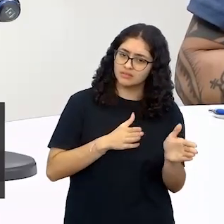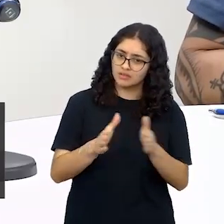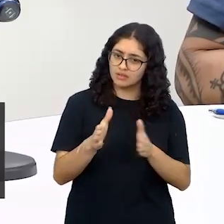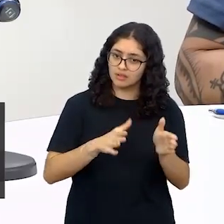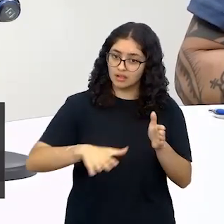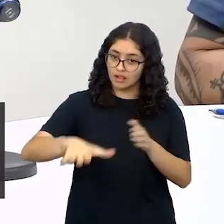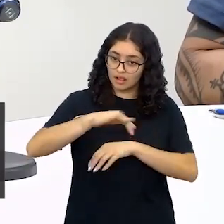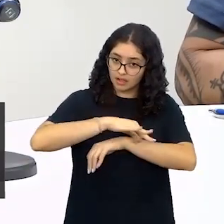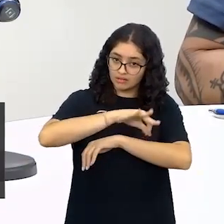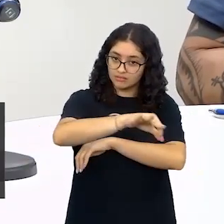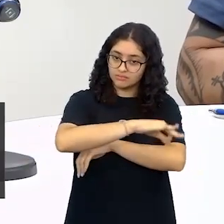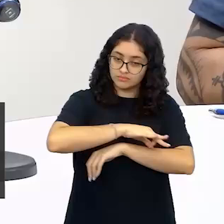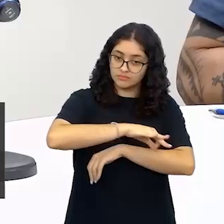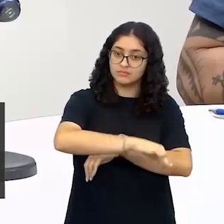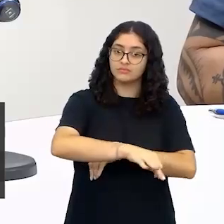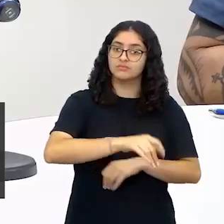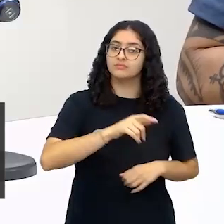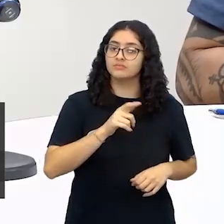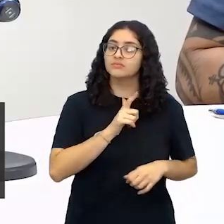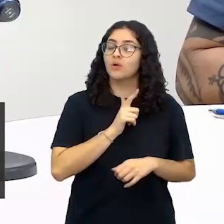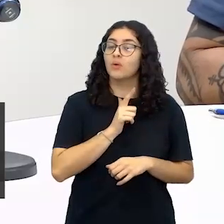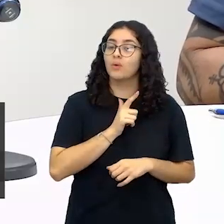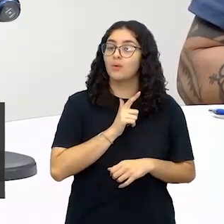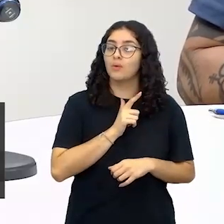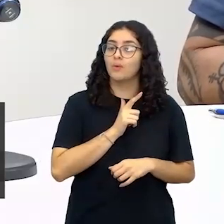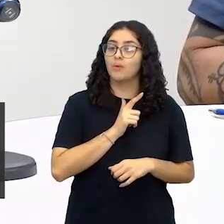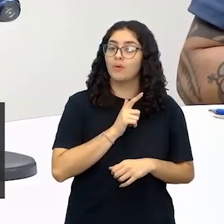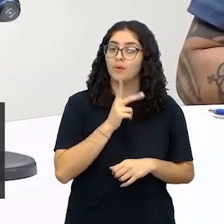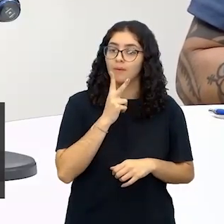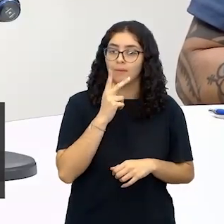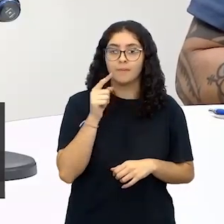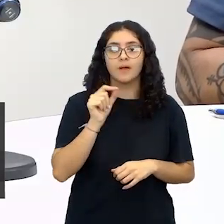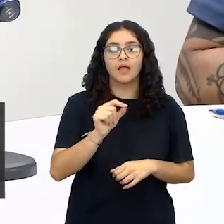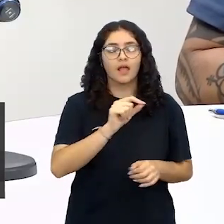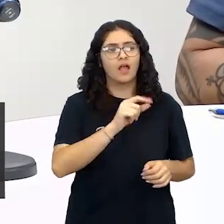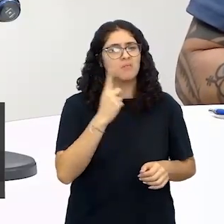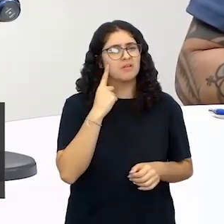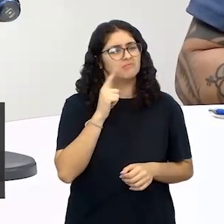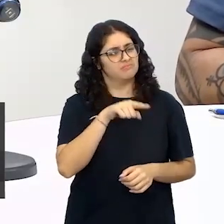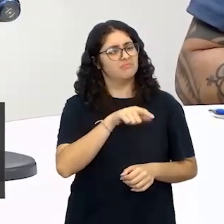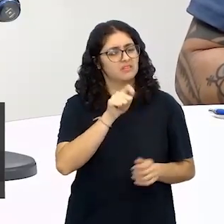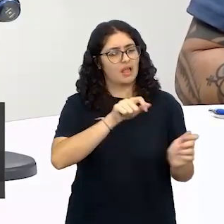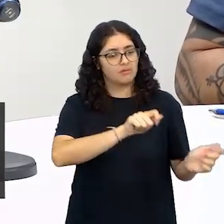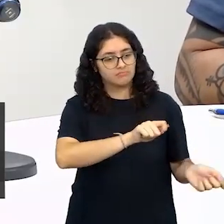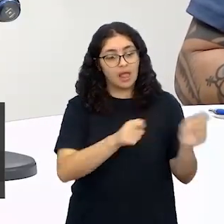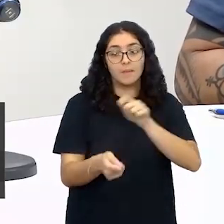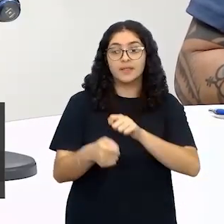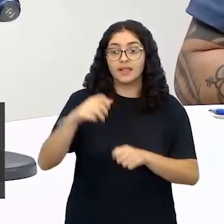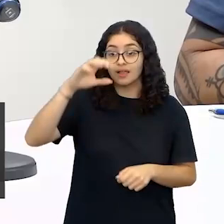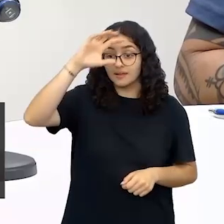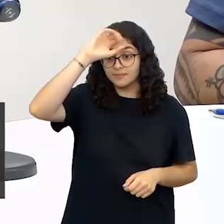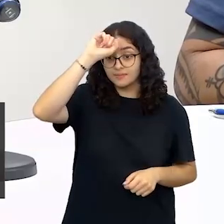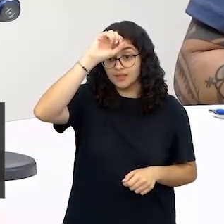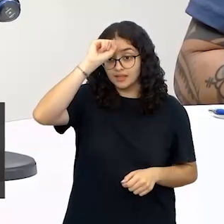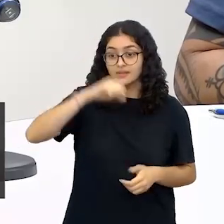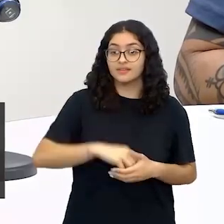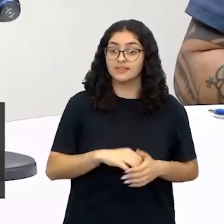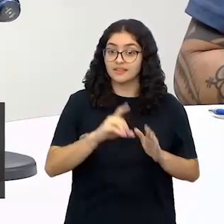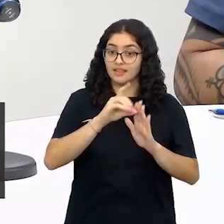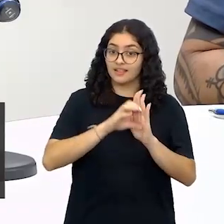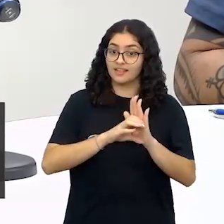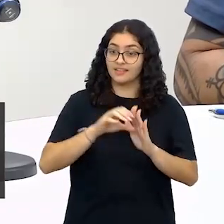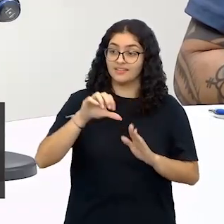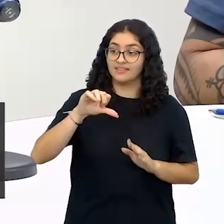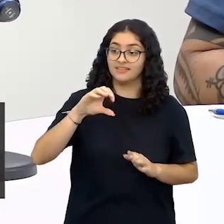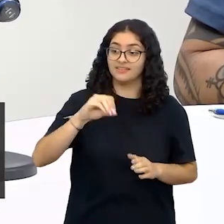da arquitetura, trouxeram isso para a aprendizagem. Então, aí, a partir da década de 90, aí nós temos